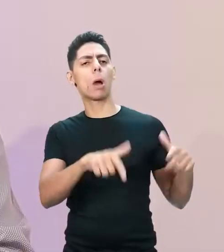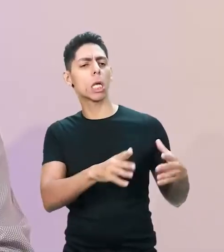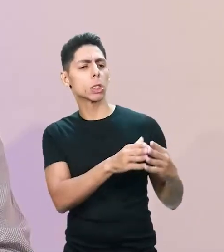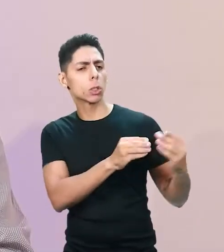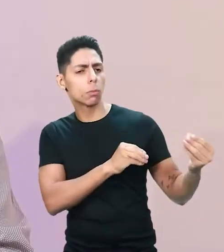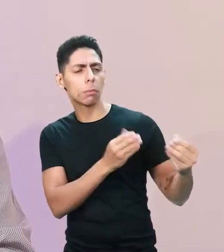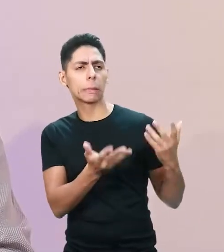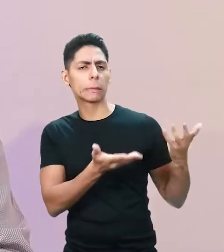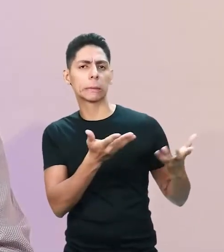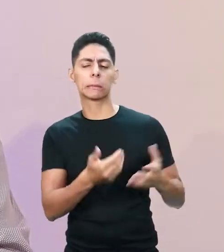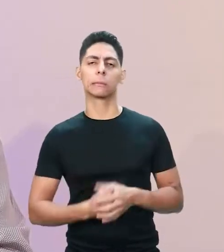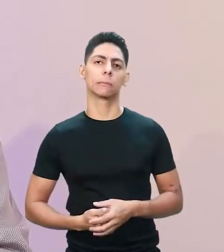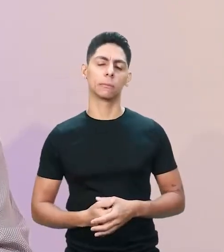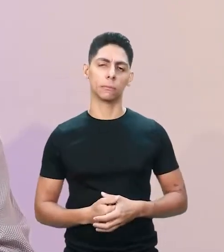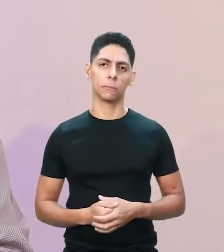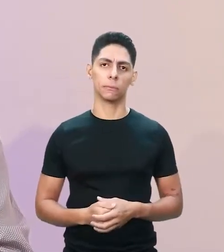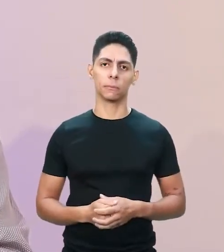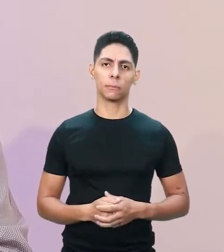Visão?